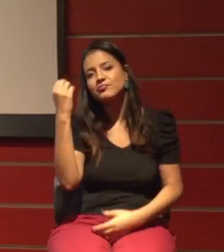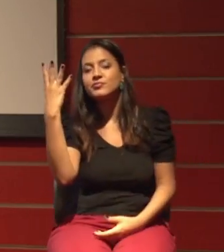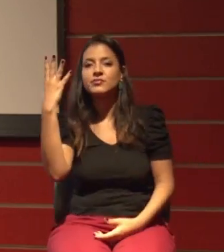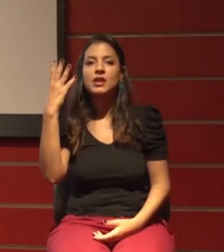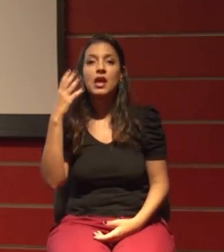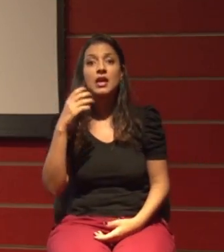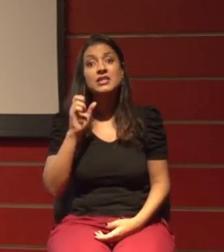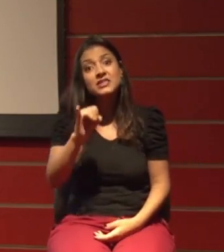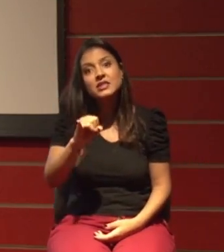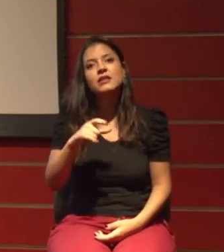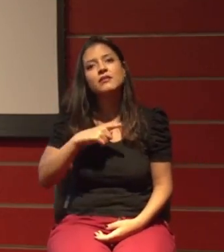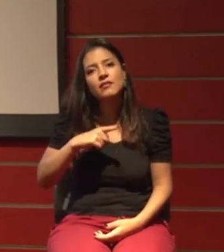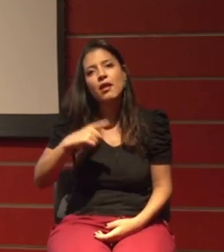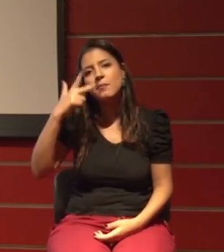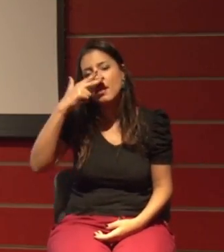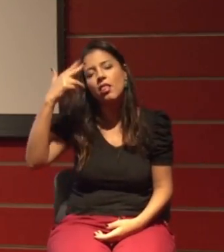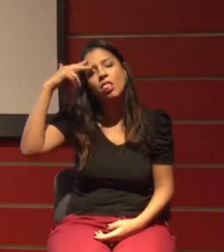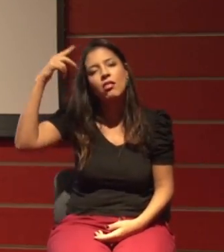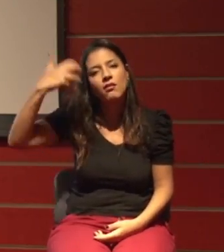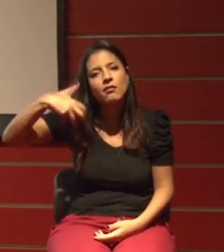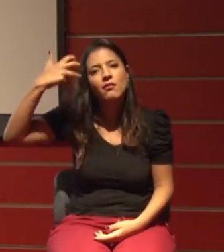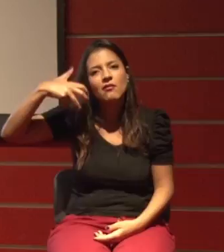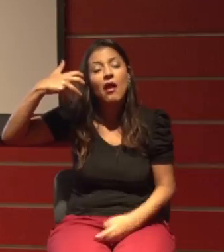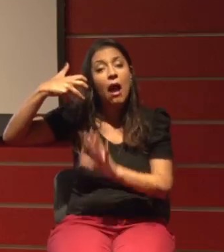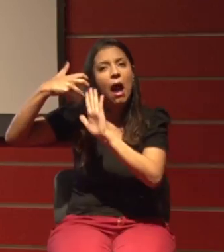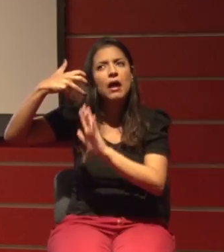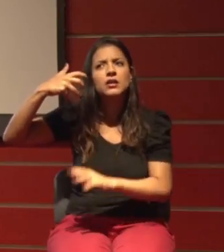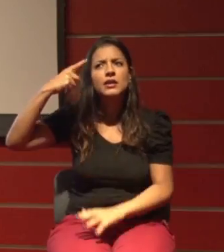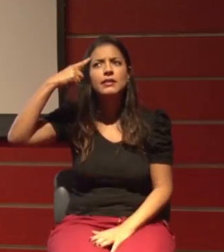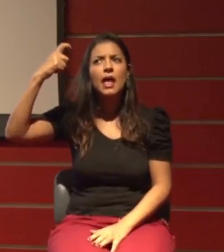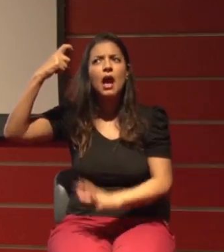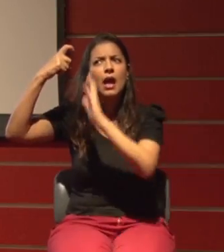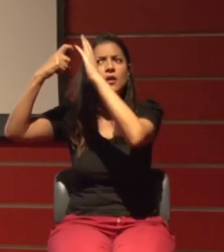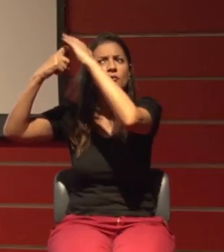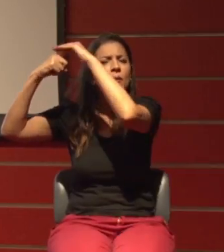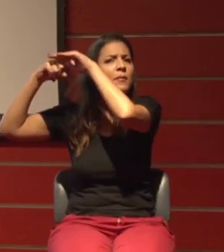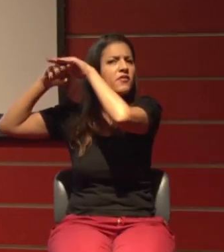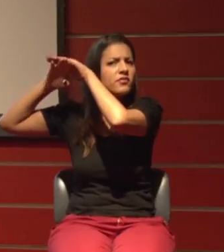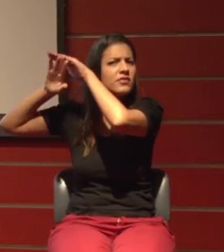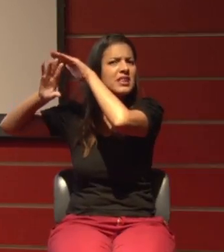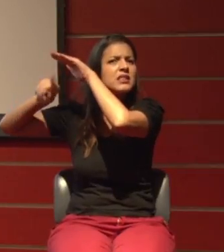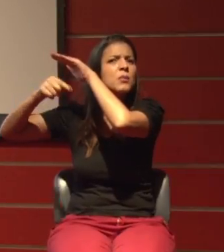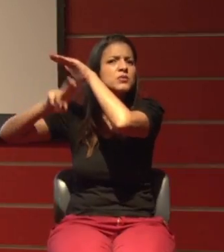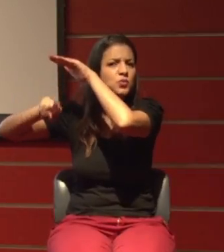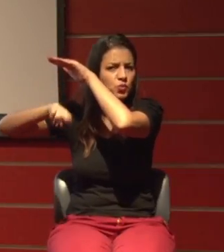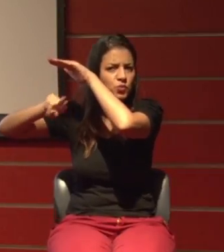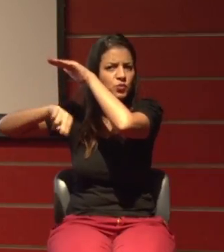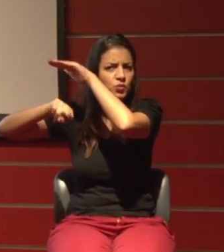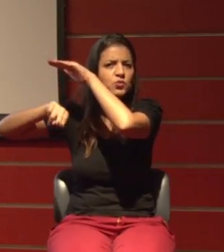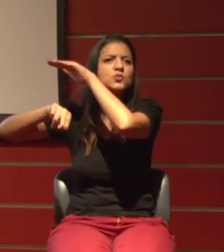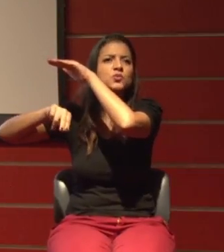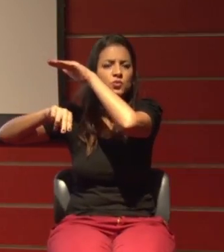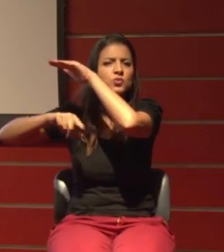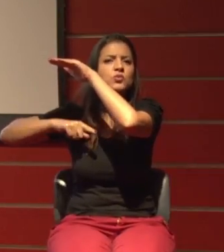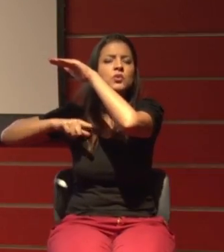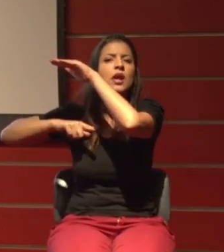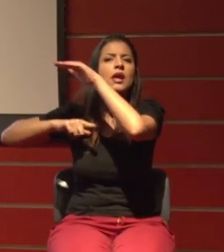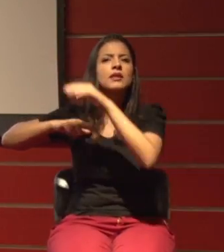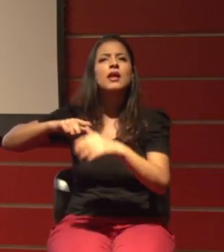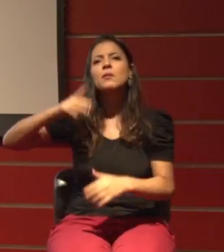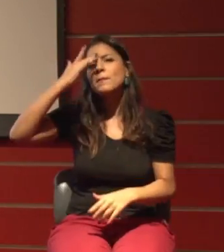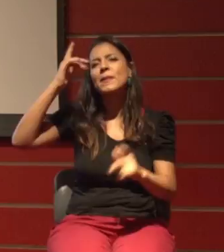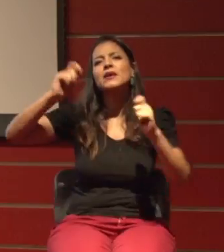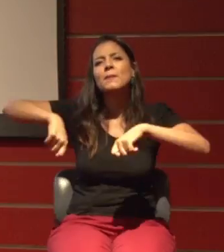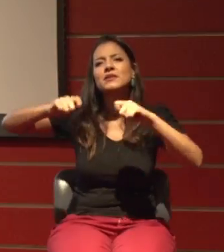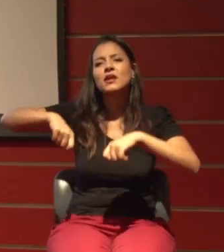exercita né se você vai guardando E economizando eu acho que a capacidade de criação também ela vai sendo